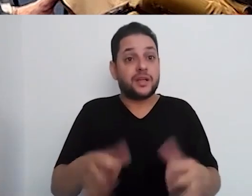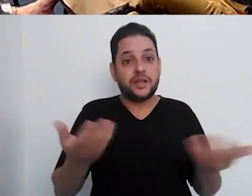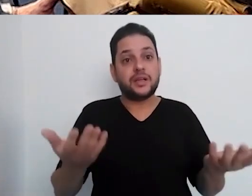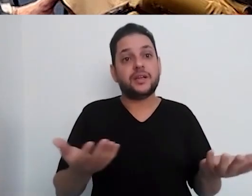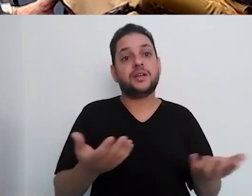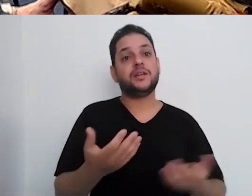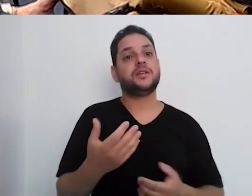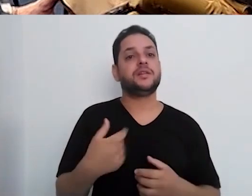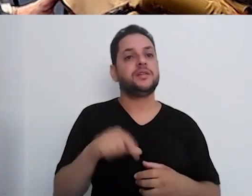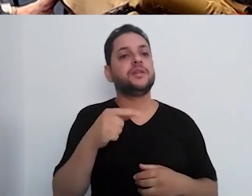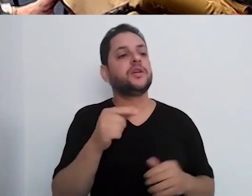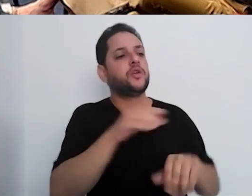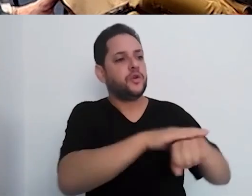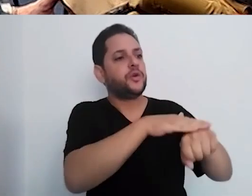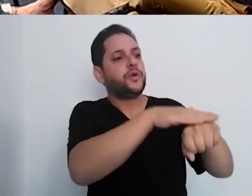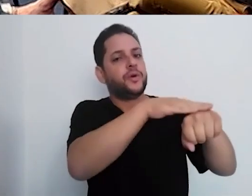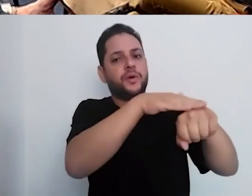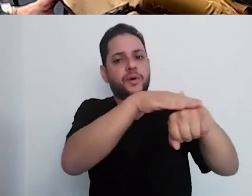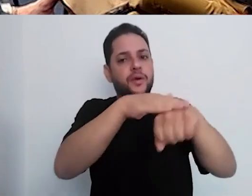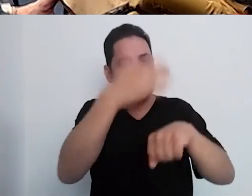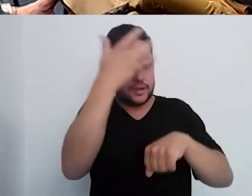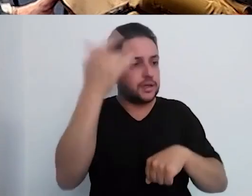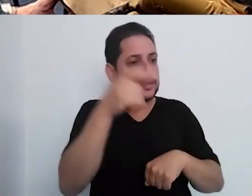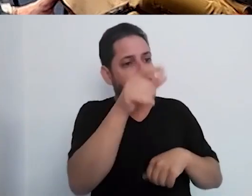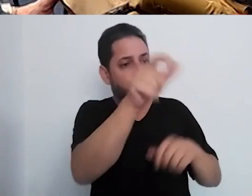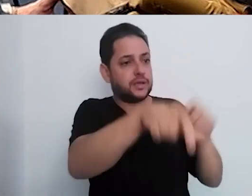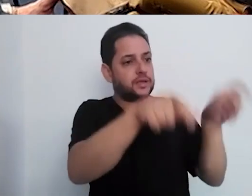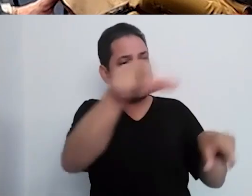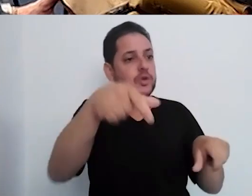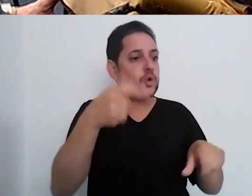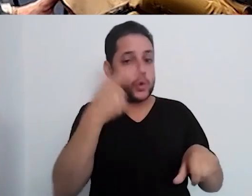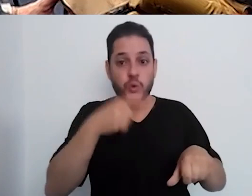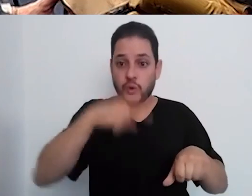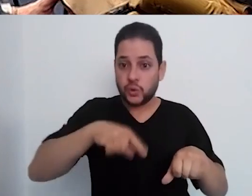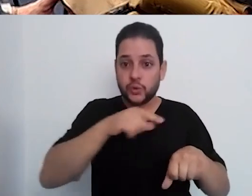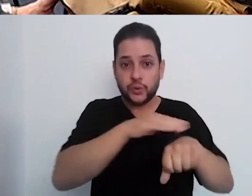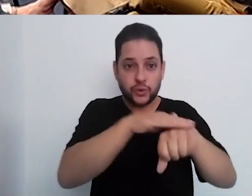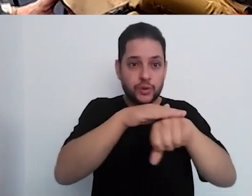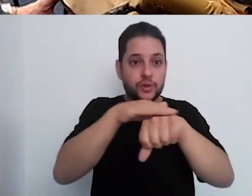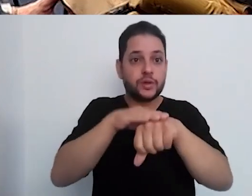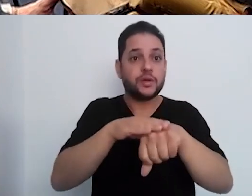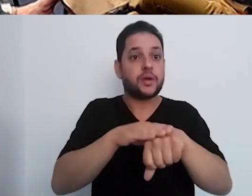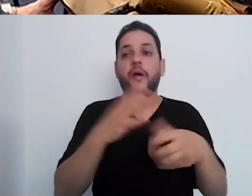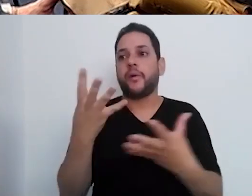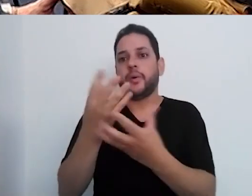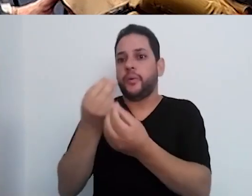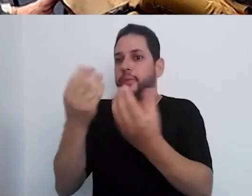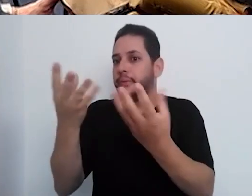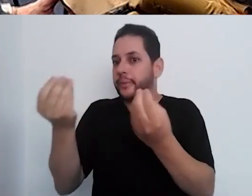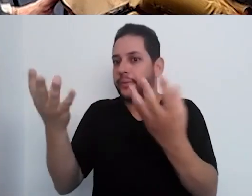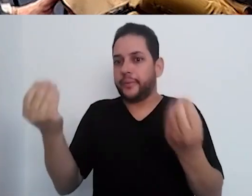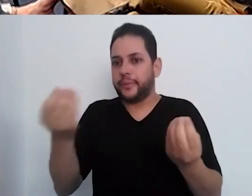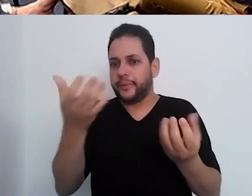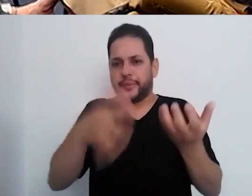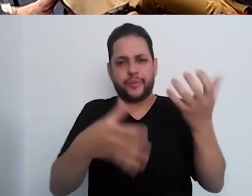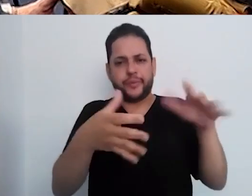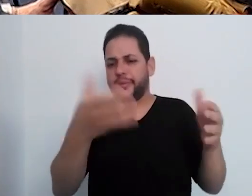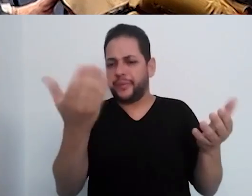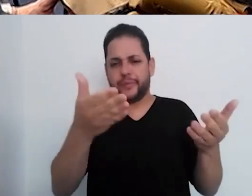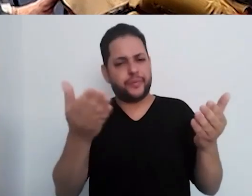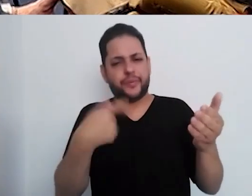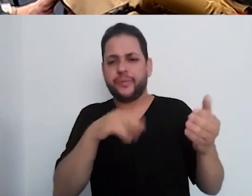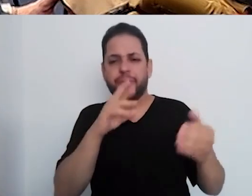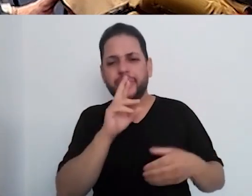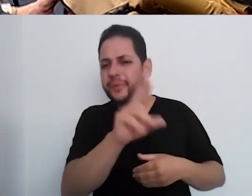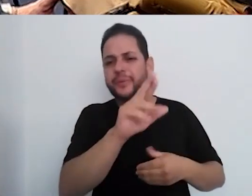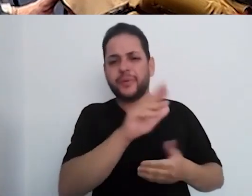você vai falando com as pessoas que você consegue falar, né? Enfim, muita gente não quer, muita gente bate o telefone na sua cara, nunca responde,